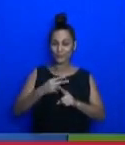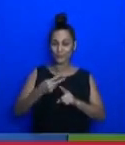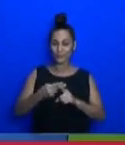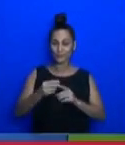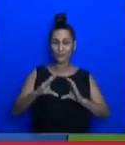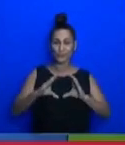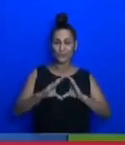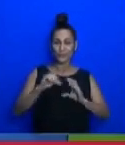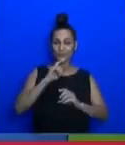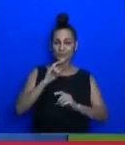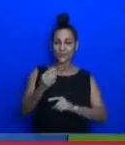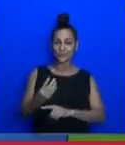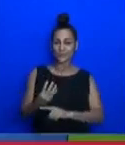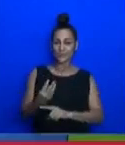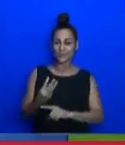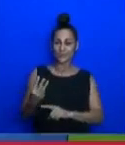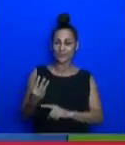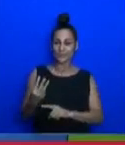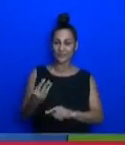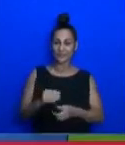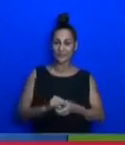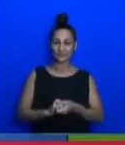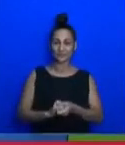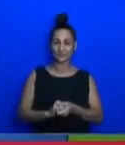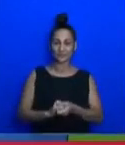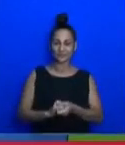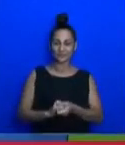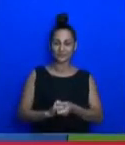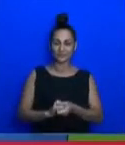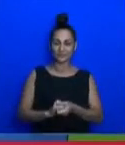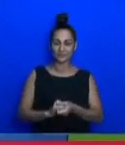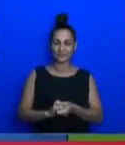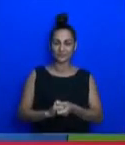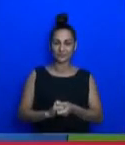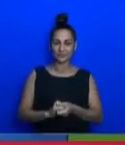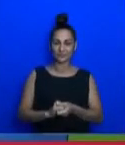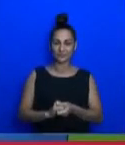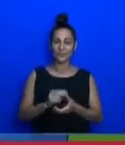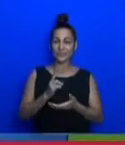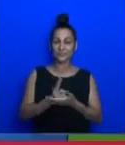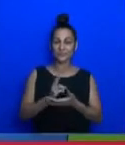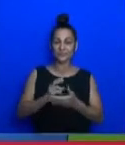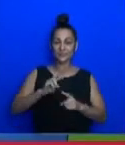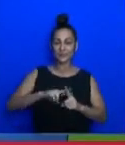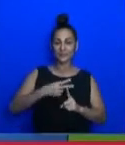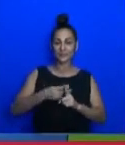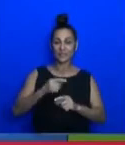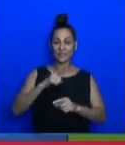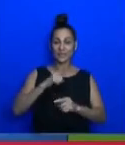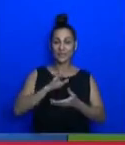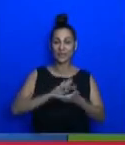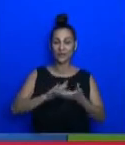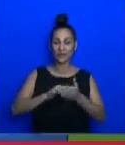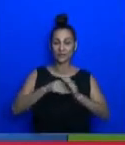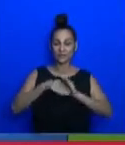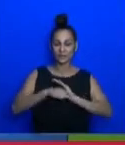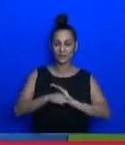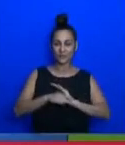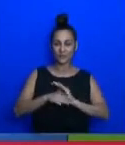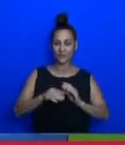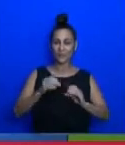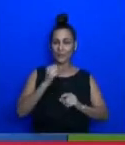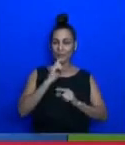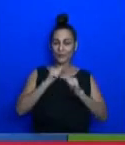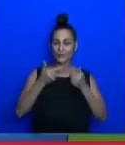sorteio. Bola verde, 43. Verde número 43. Na sequência da dupla Sena tem